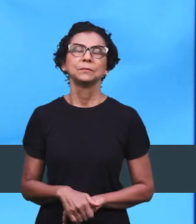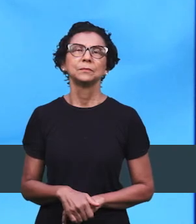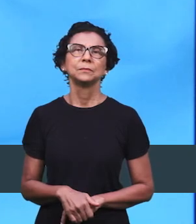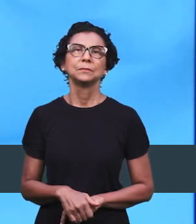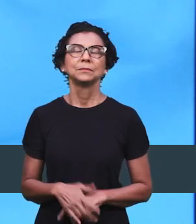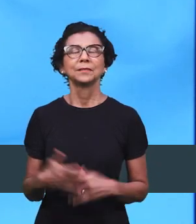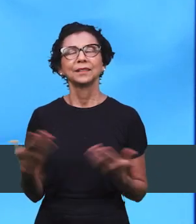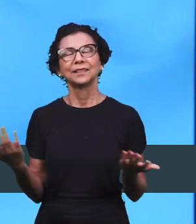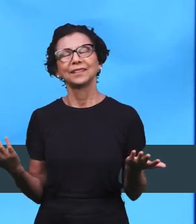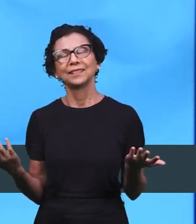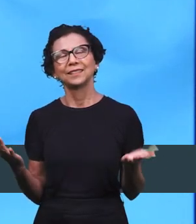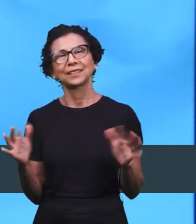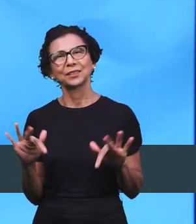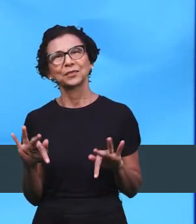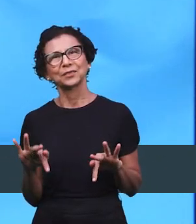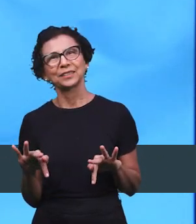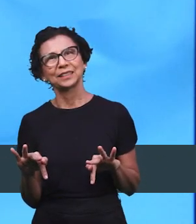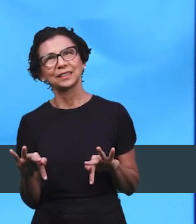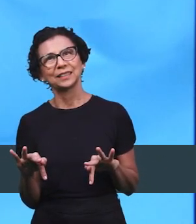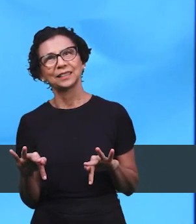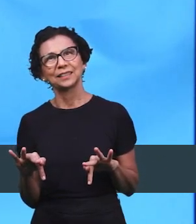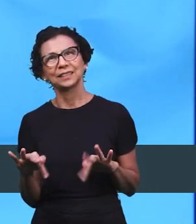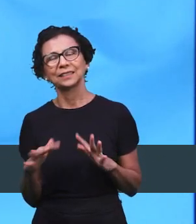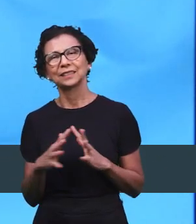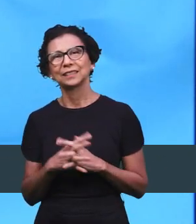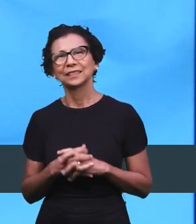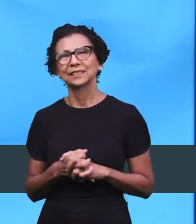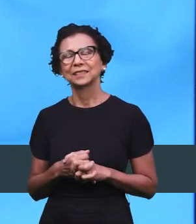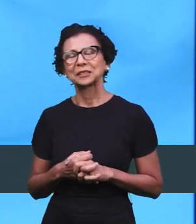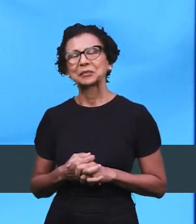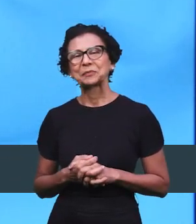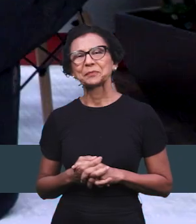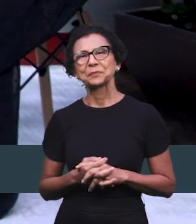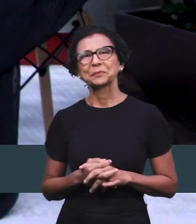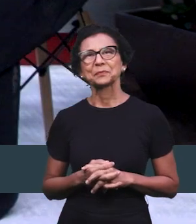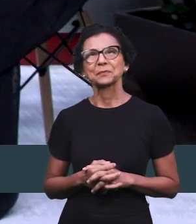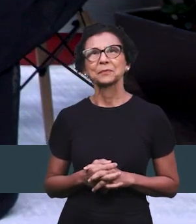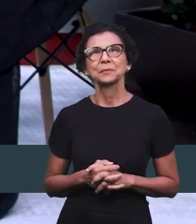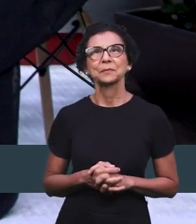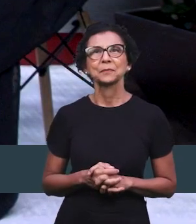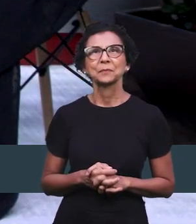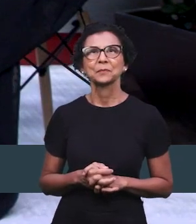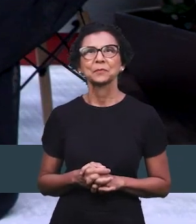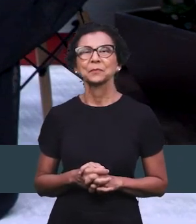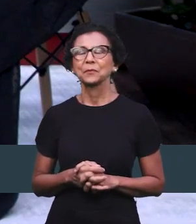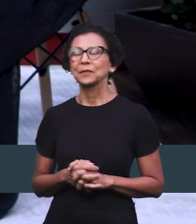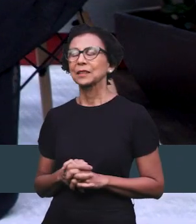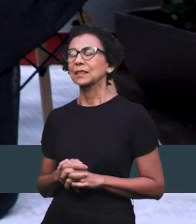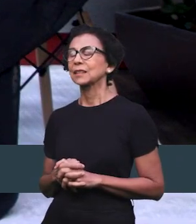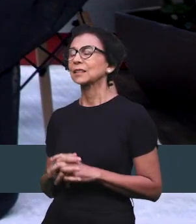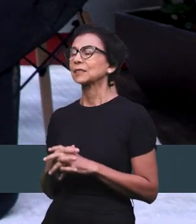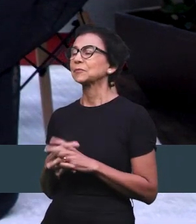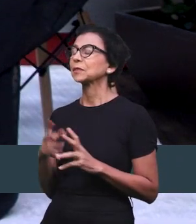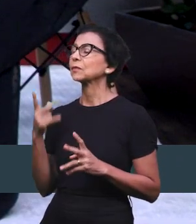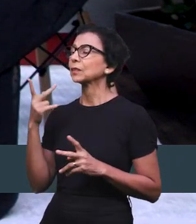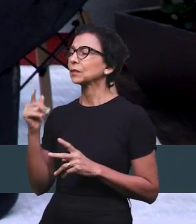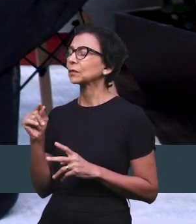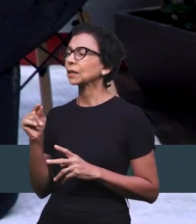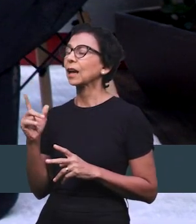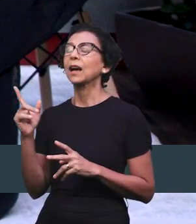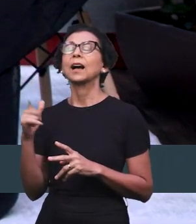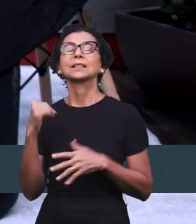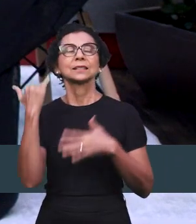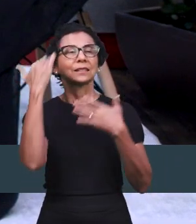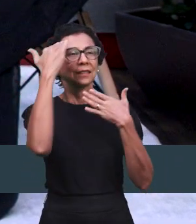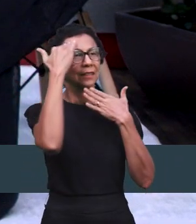nosso programa está chegando ao fim. Querem fazer alguma consideração final? Nós queremos agradecer, né, a presença aqui. É sempre